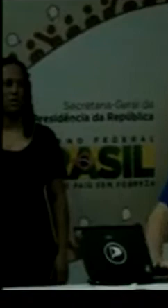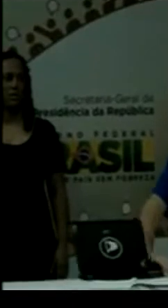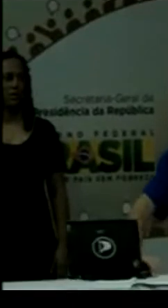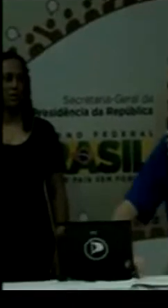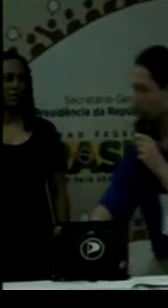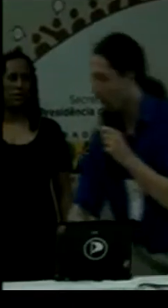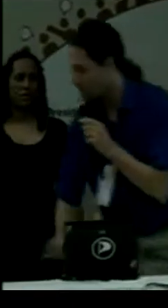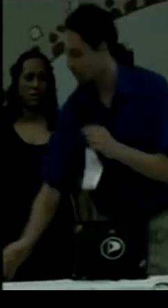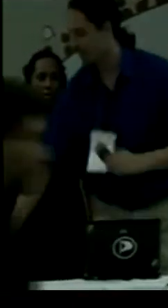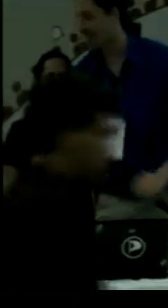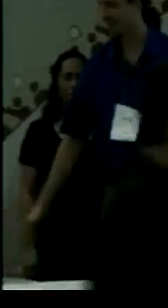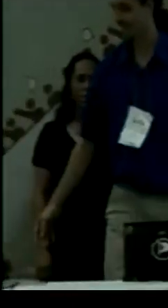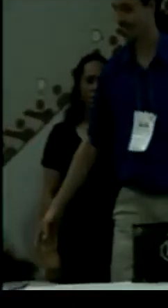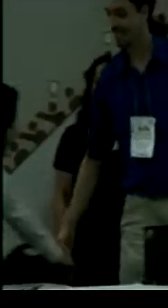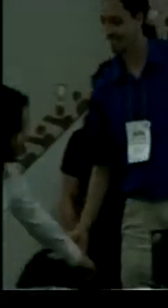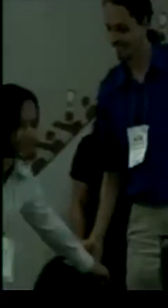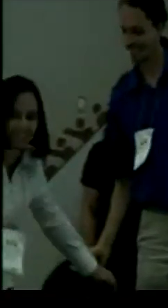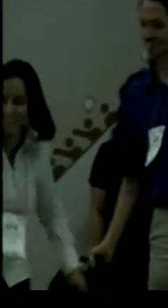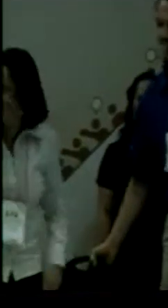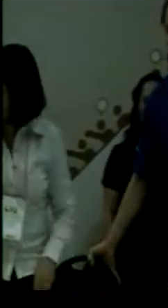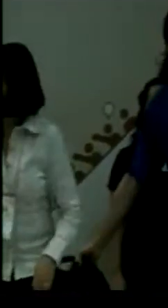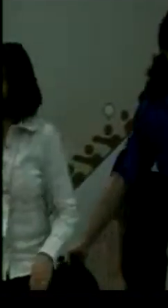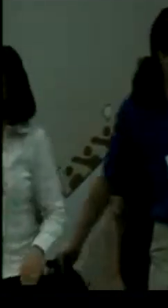Eu agradeço, jogo rápido. Tá?